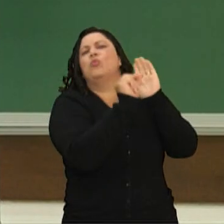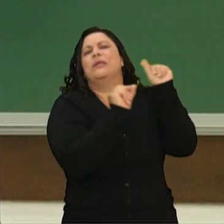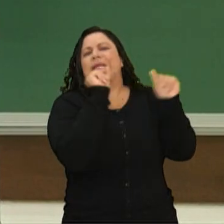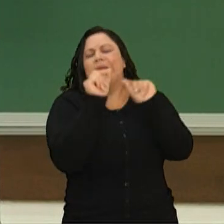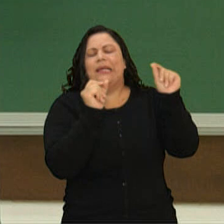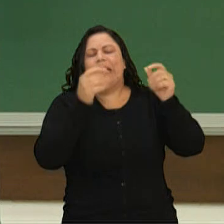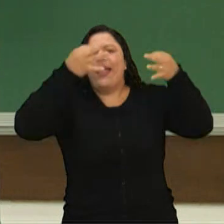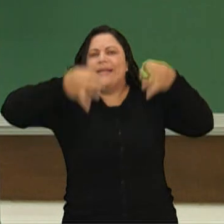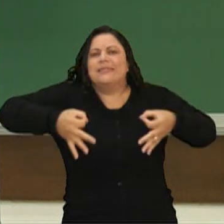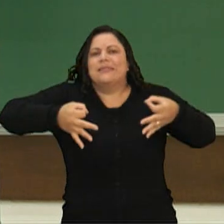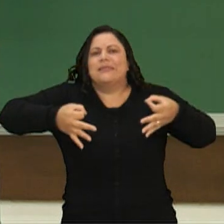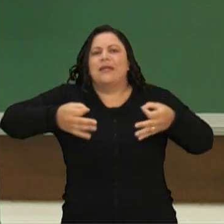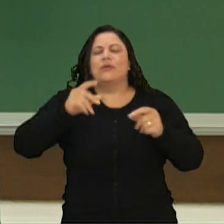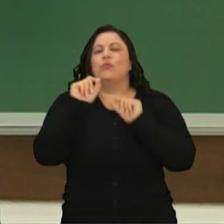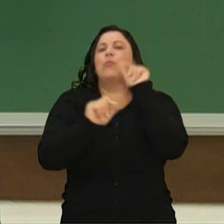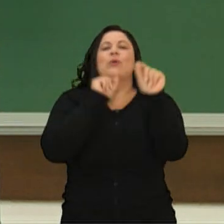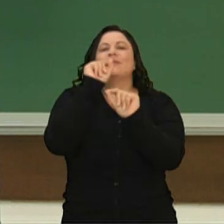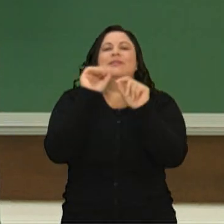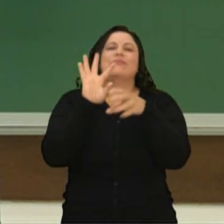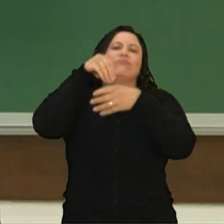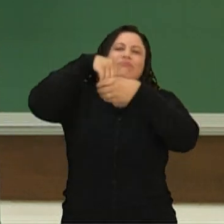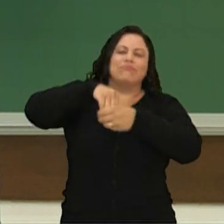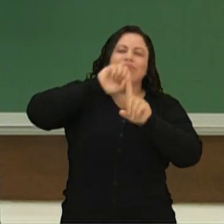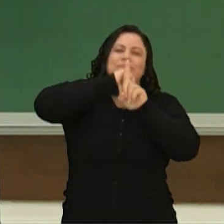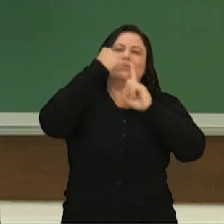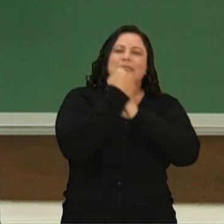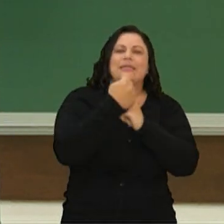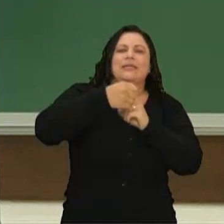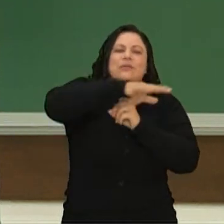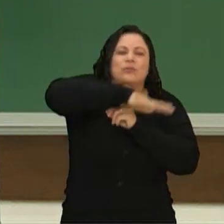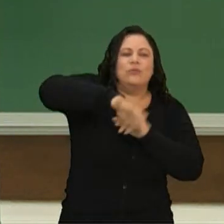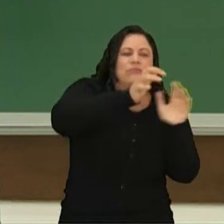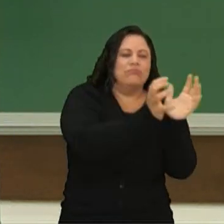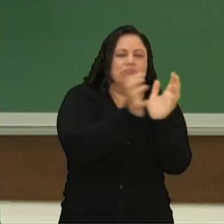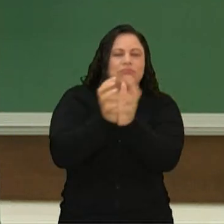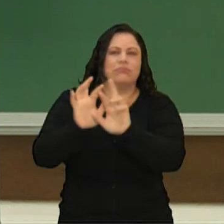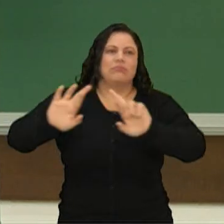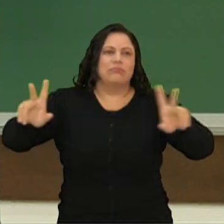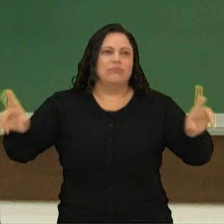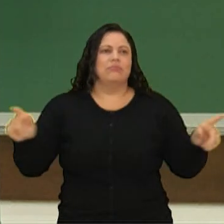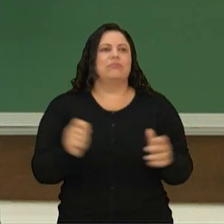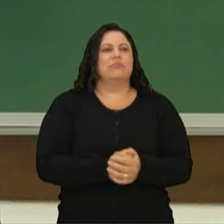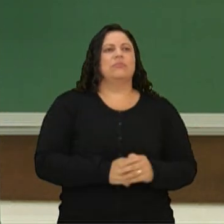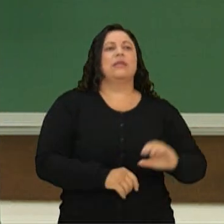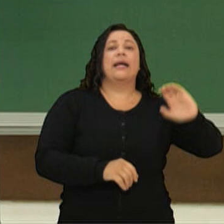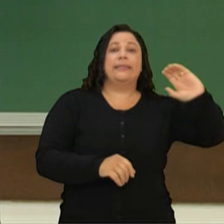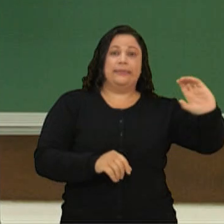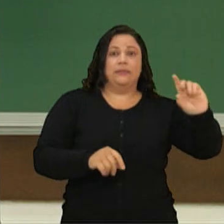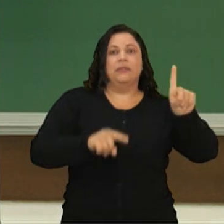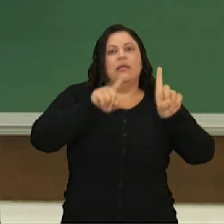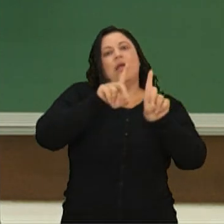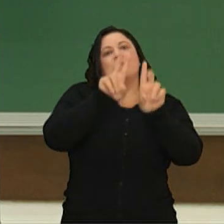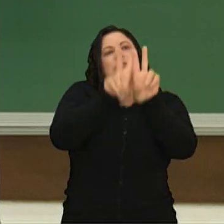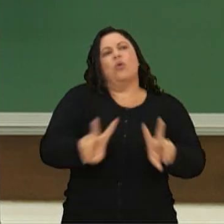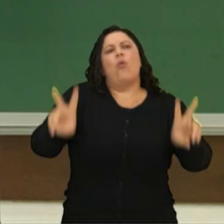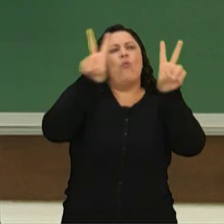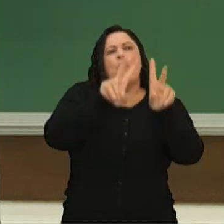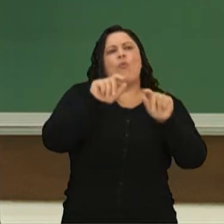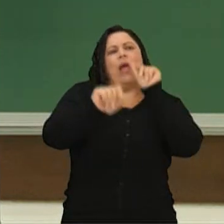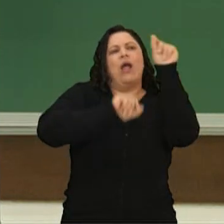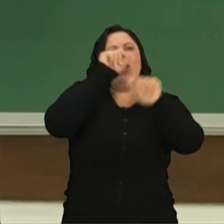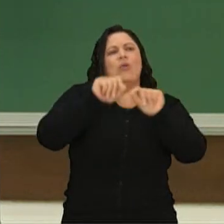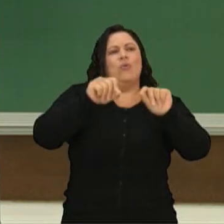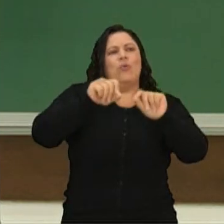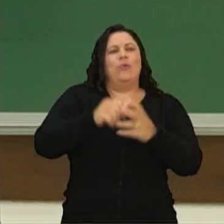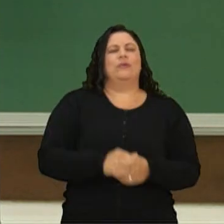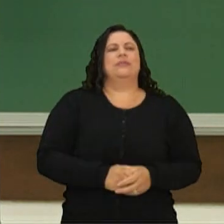construídos no interior de cada sociedade? Letra B, são variáveis, podem mudar dependendo da sociedade? Ou letra C, valores morais